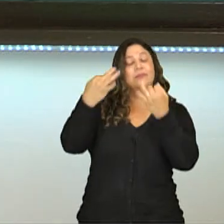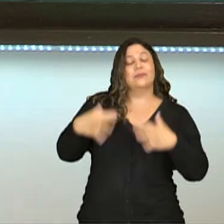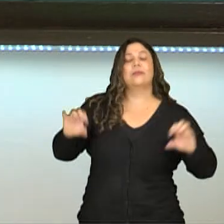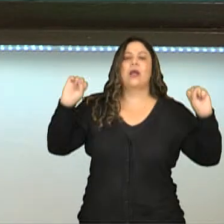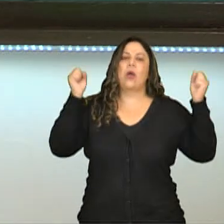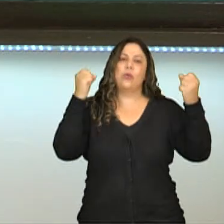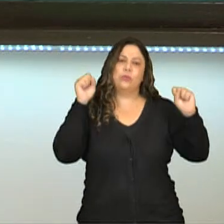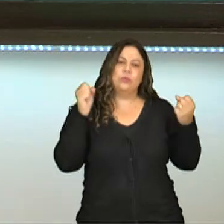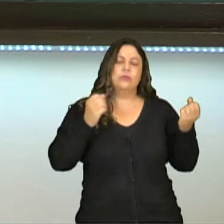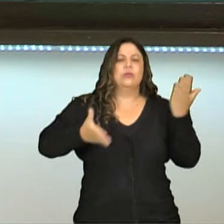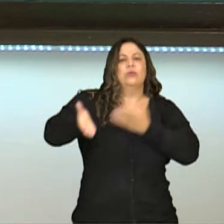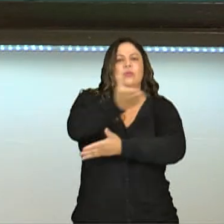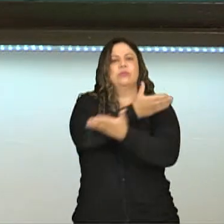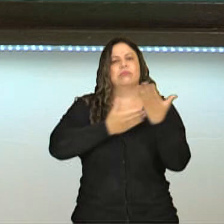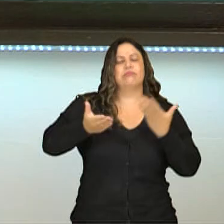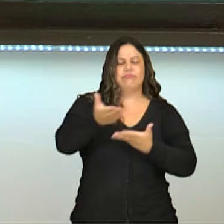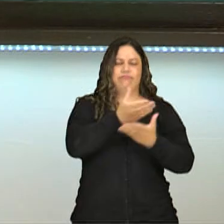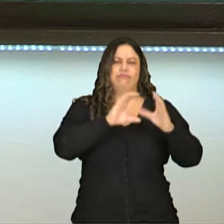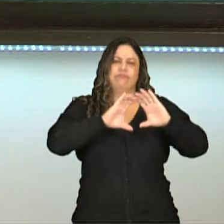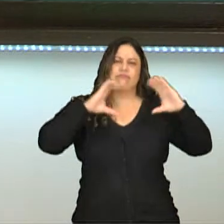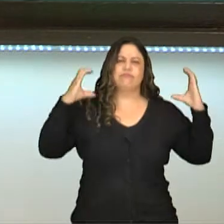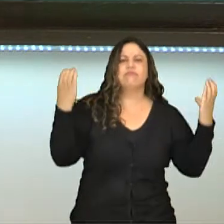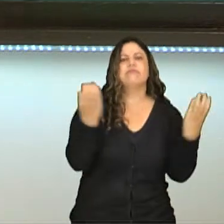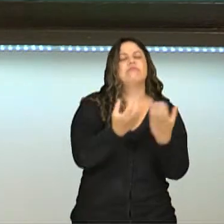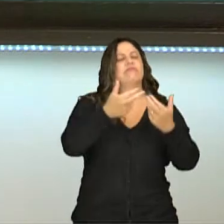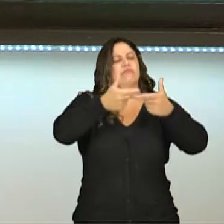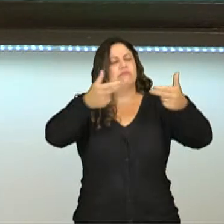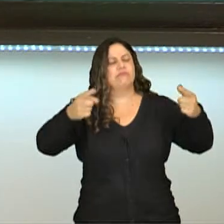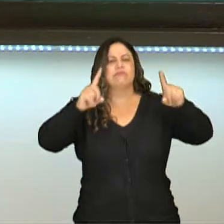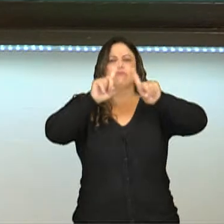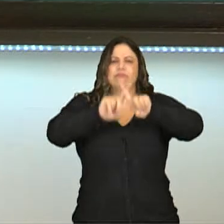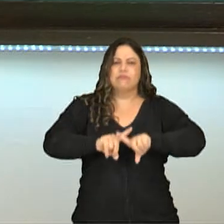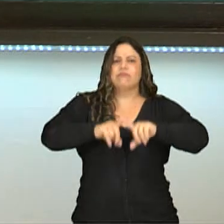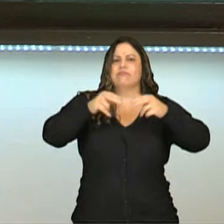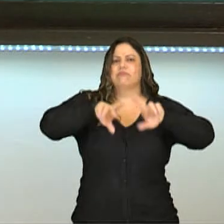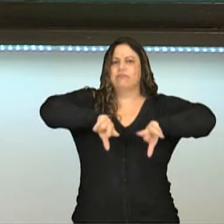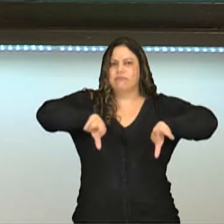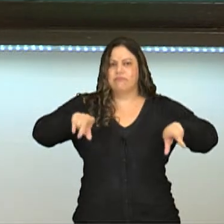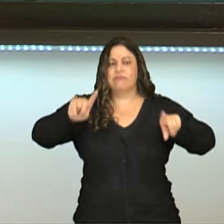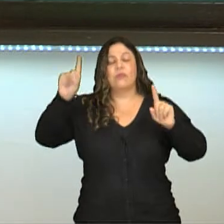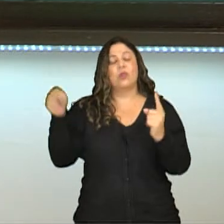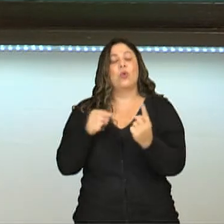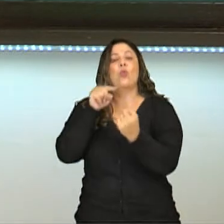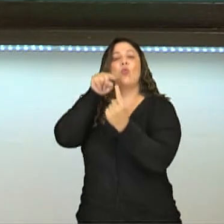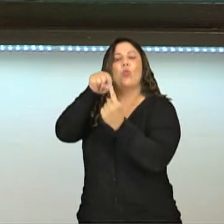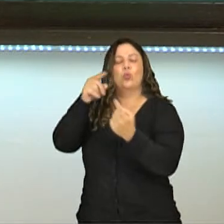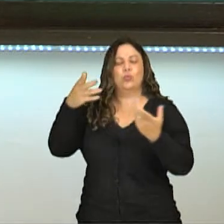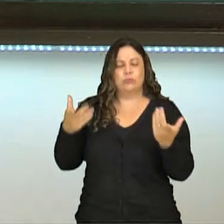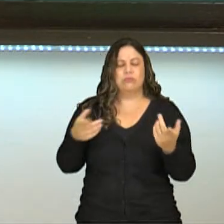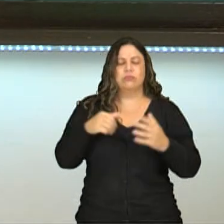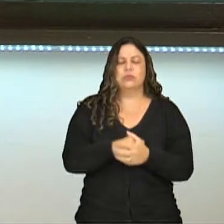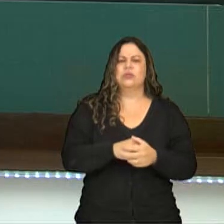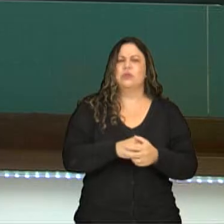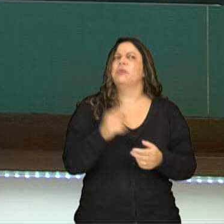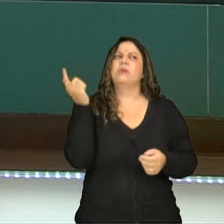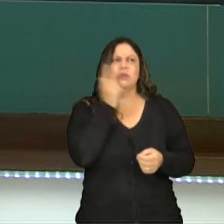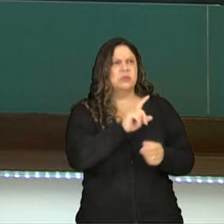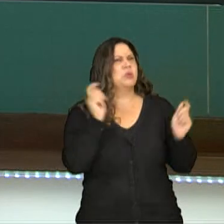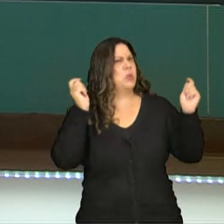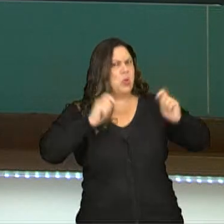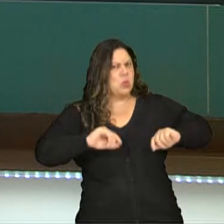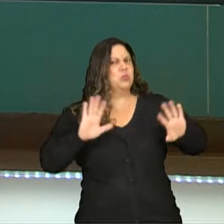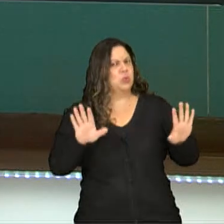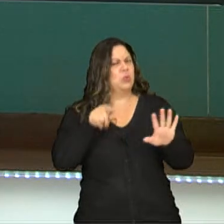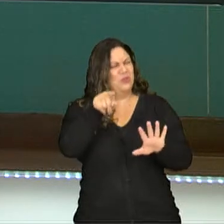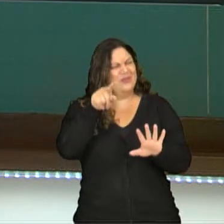envolve federações, confederações. Aqui é um tipo de definição. Professora, mas eu não tenho destreza, mas eu jogo, eu estou praticando esporte? Vocês acham que vocês